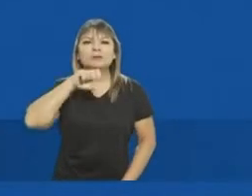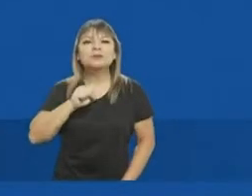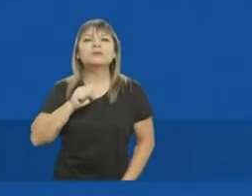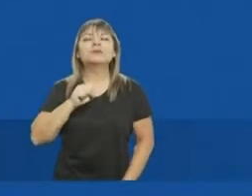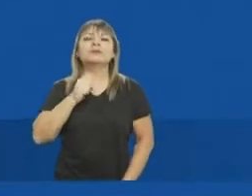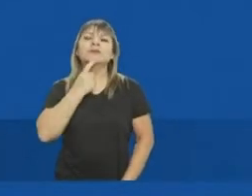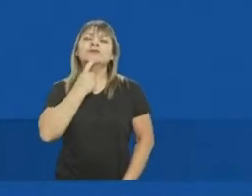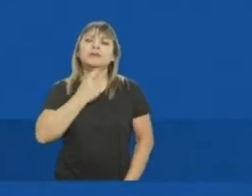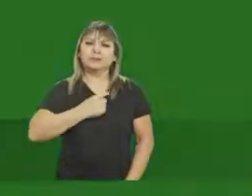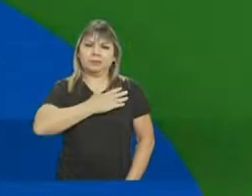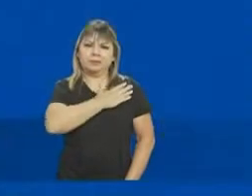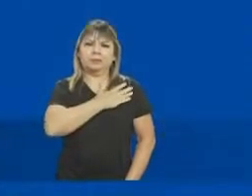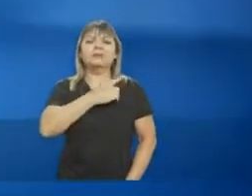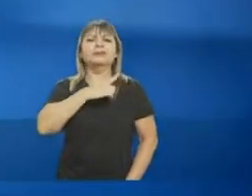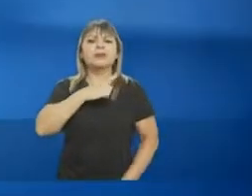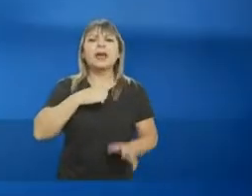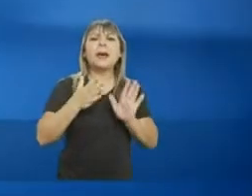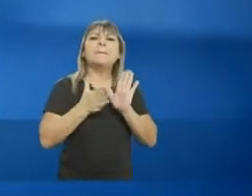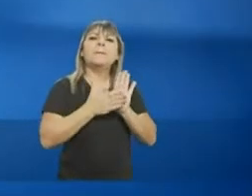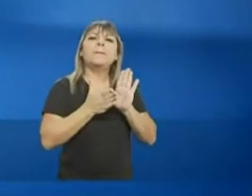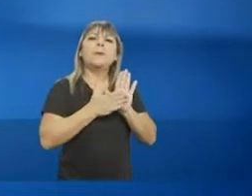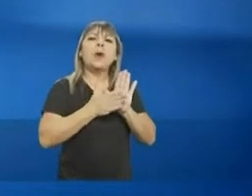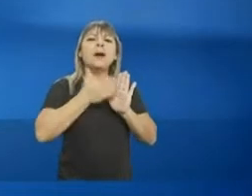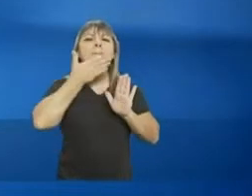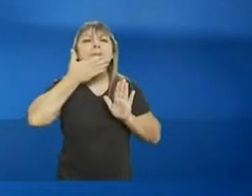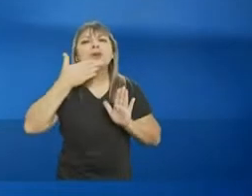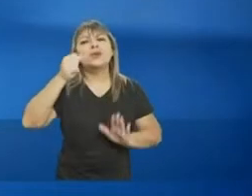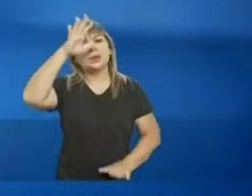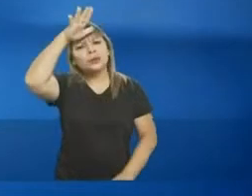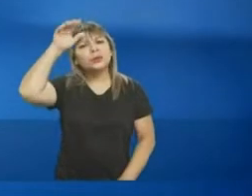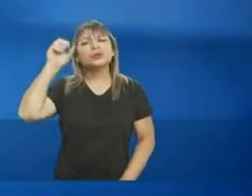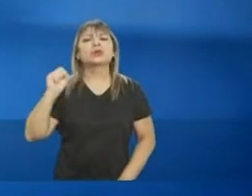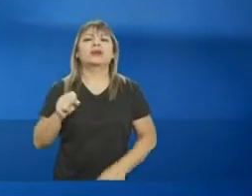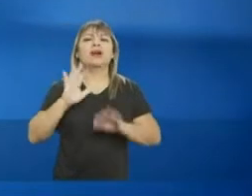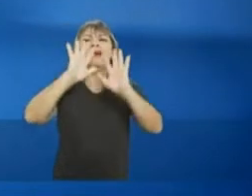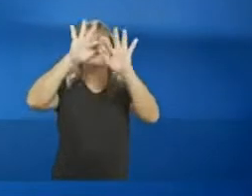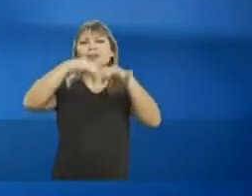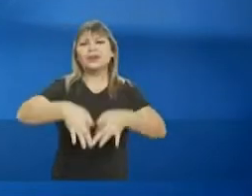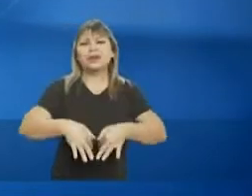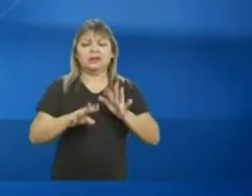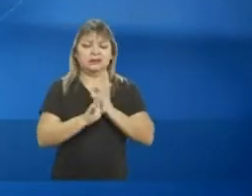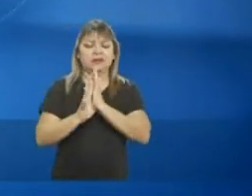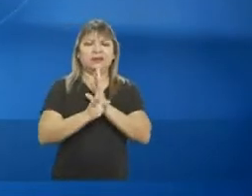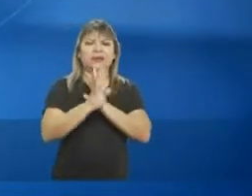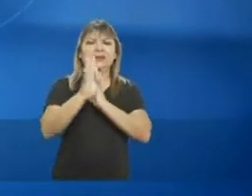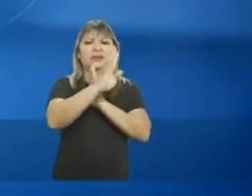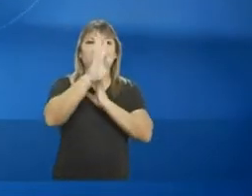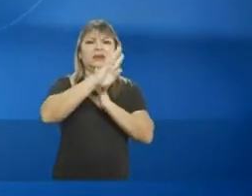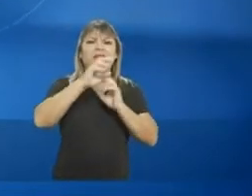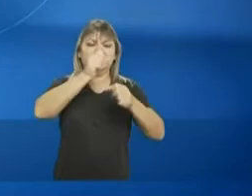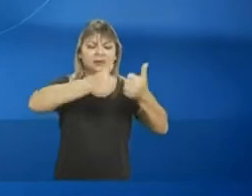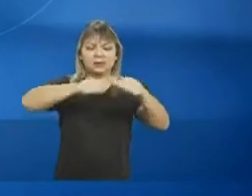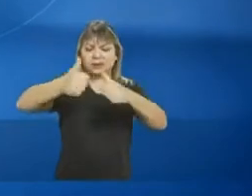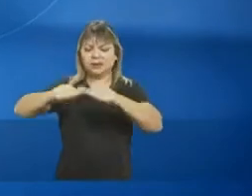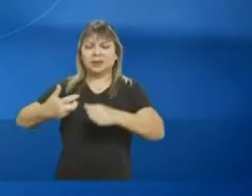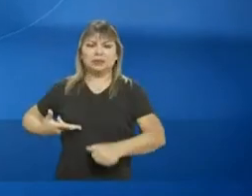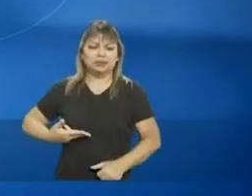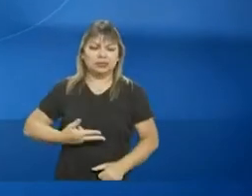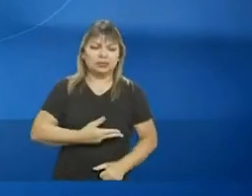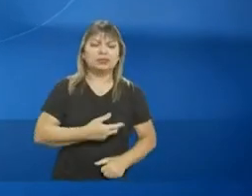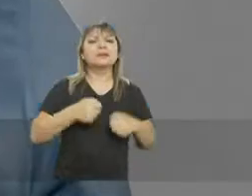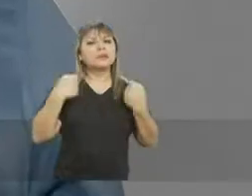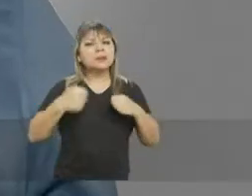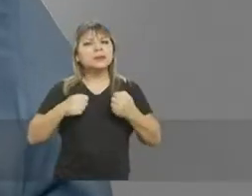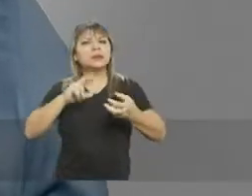número 28. Capitão Contar tem as melhores propostas para o MS. Fim das filas de exames, consultas e